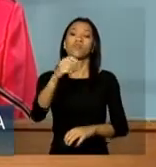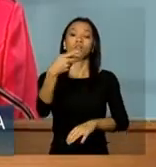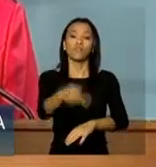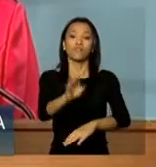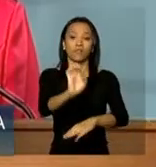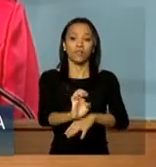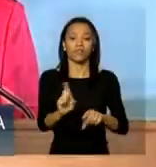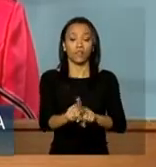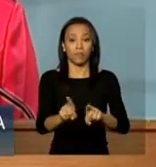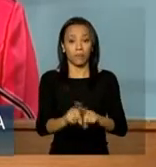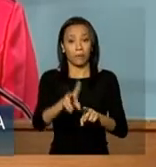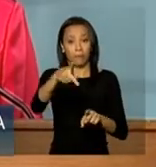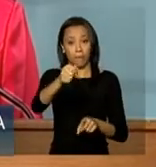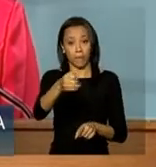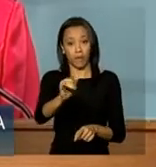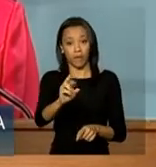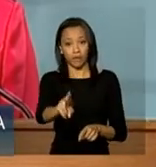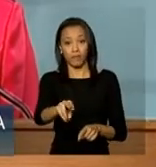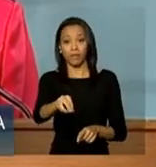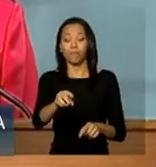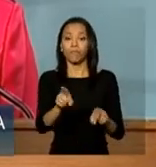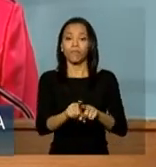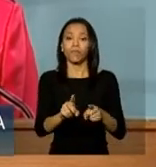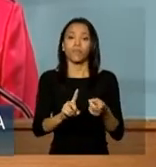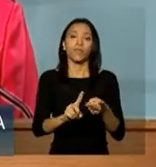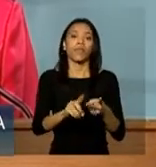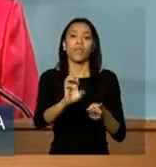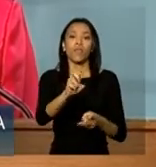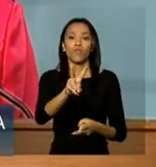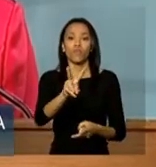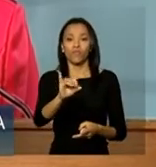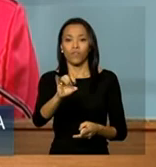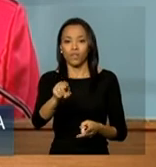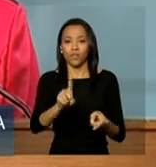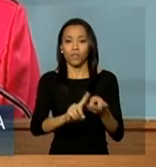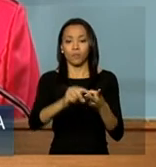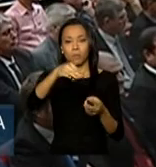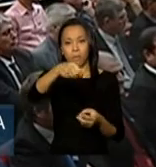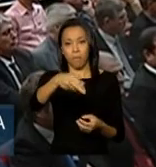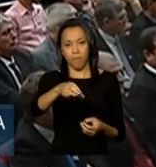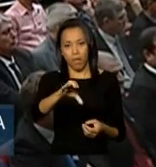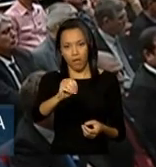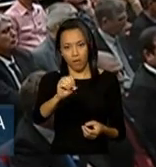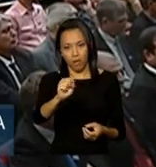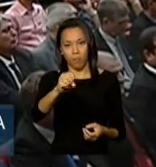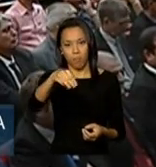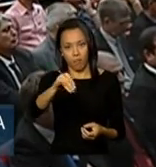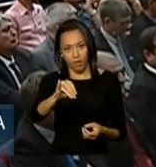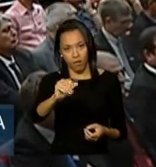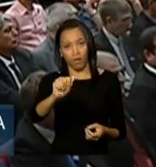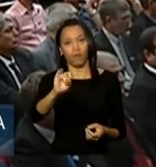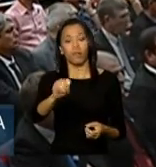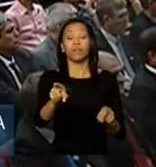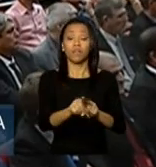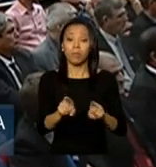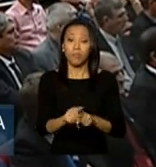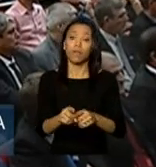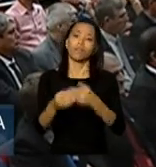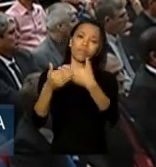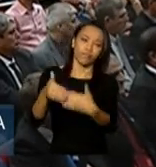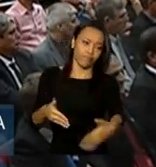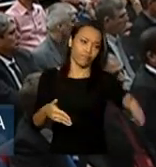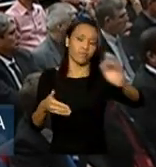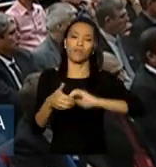os deputados federais Elvino Bongás e Marco Maia. Ao cumprimentá-los, saúdo todos